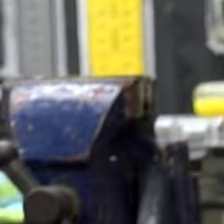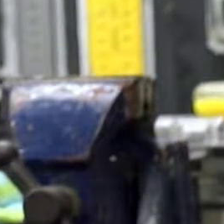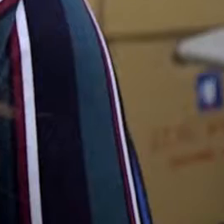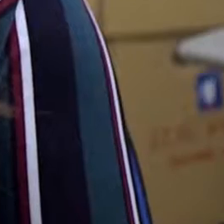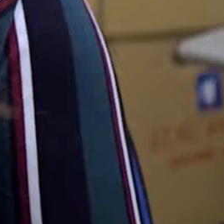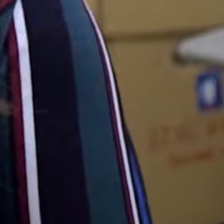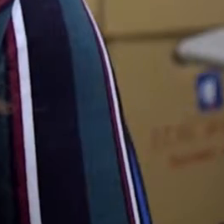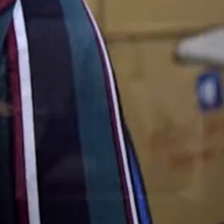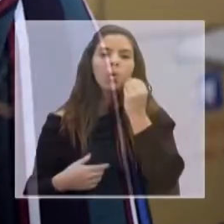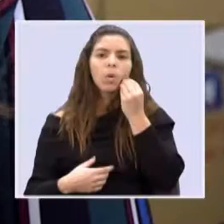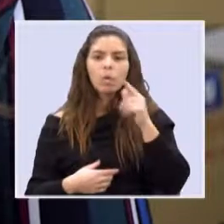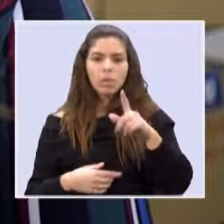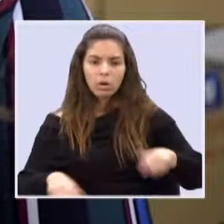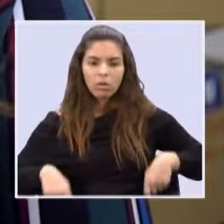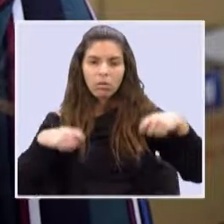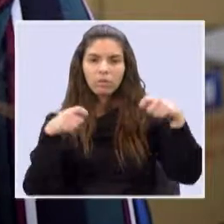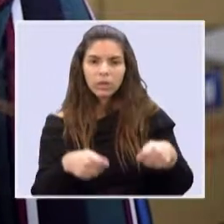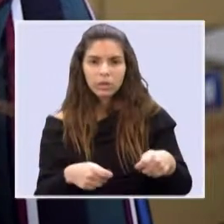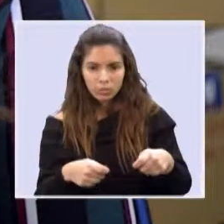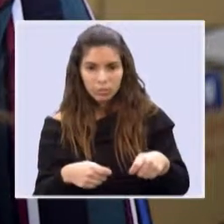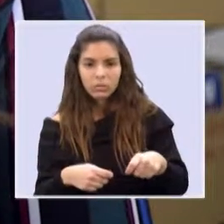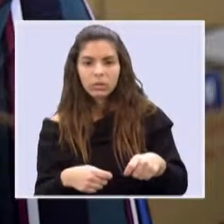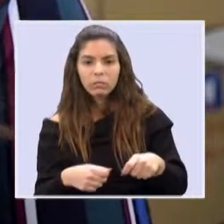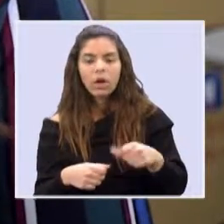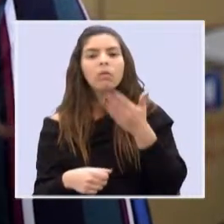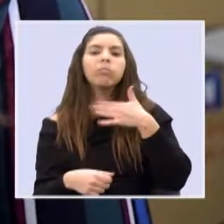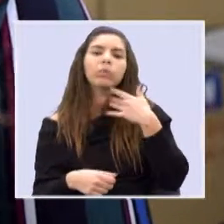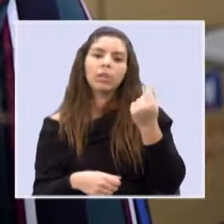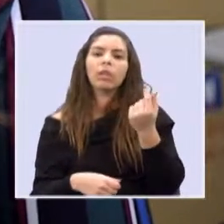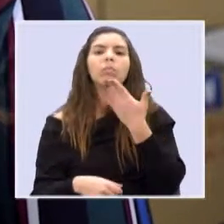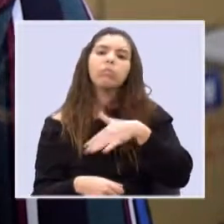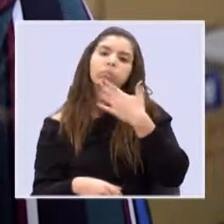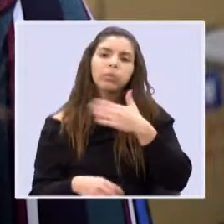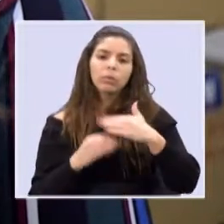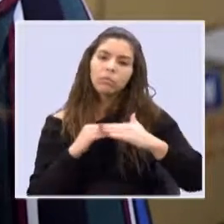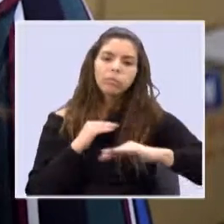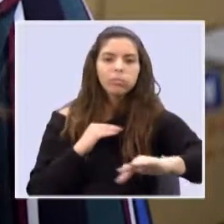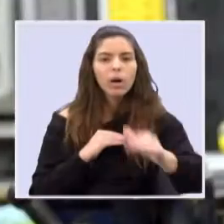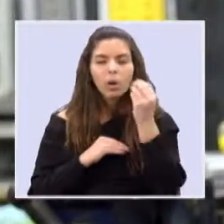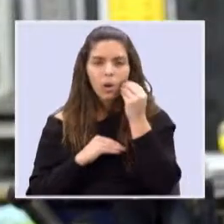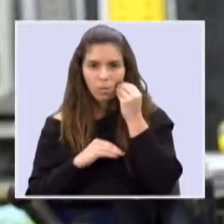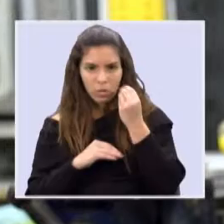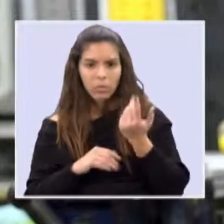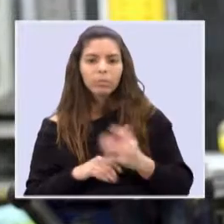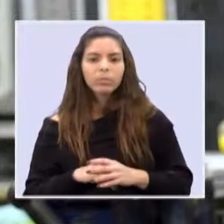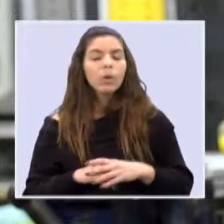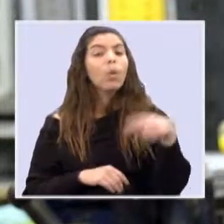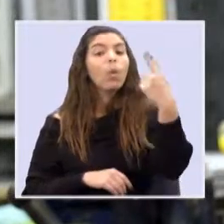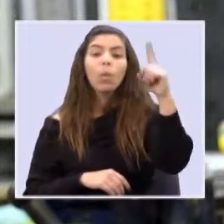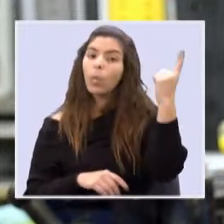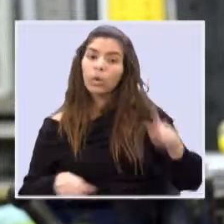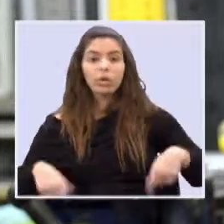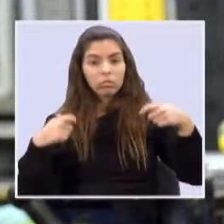AltLab. Que meios de financiamento é que o AltLab tem para se manter sustentável? O nosso único meio